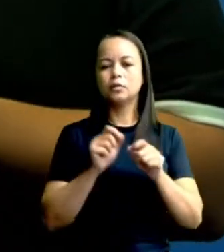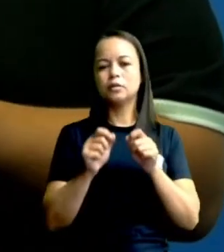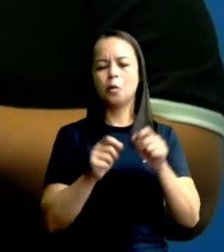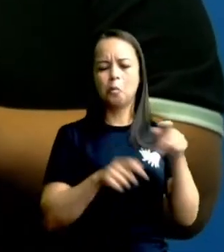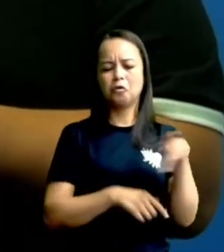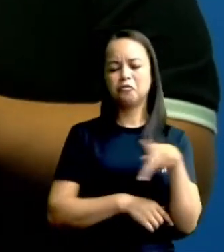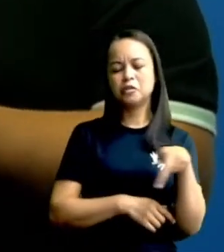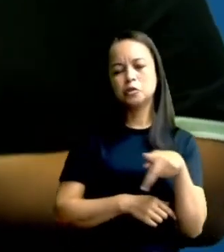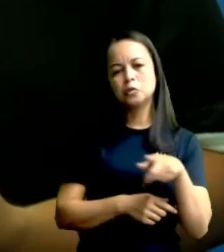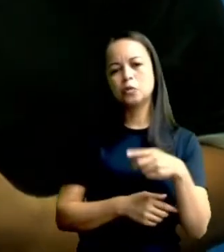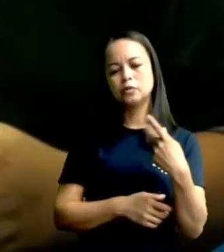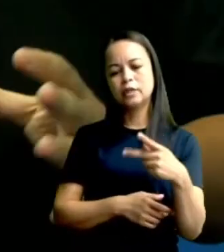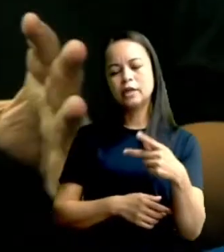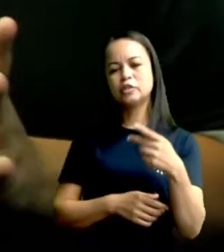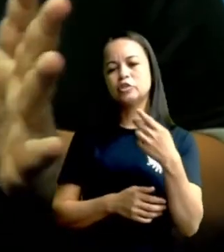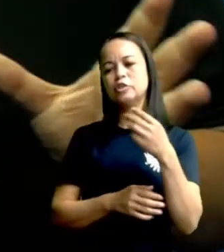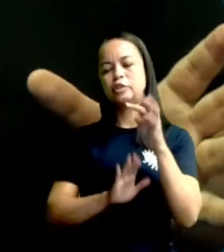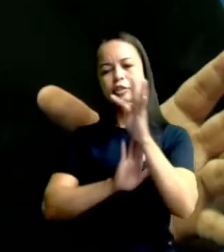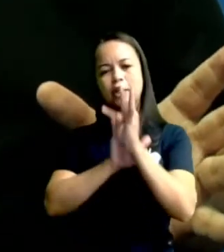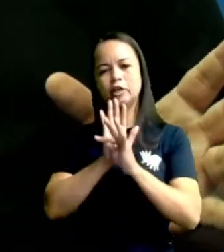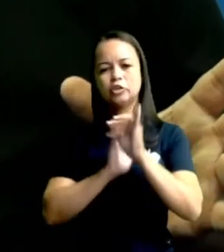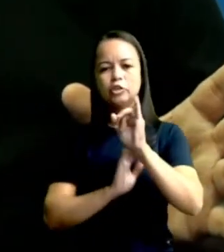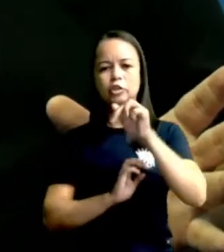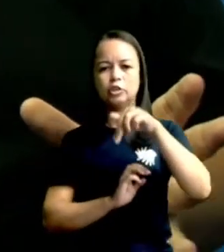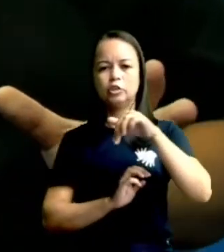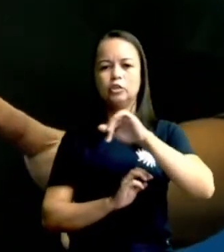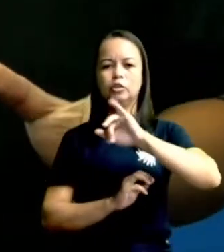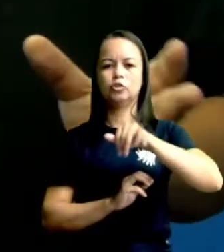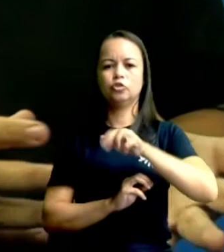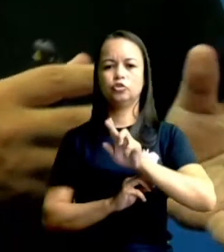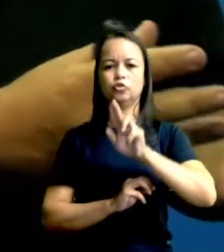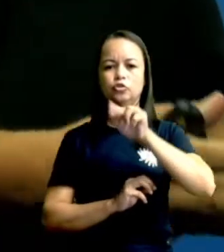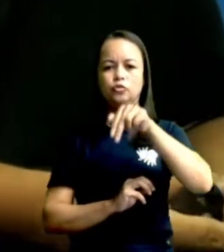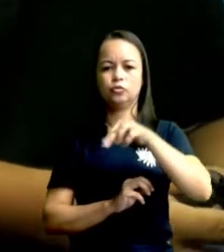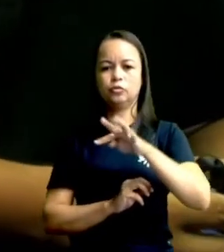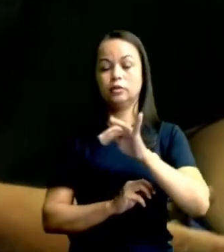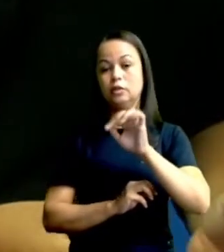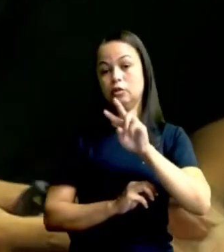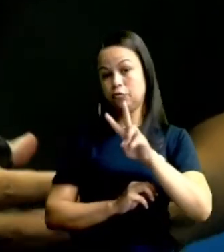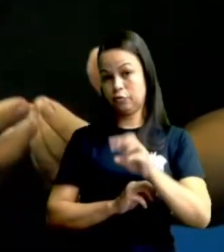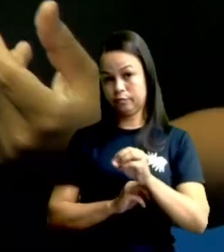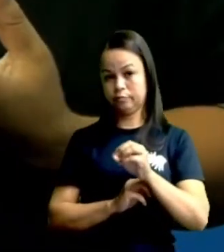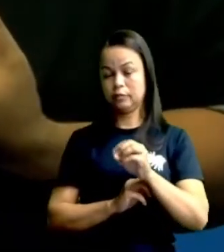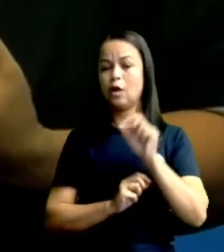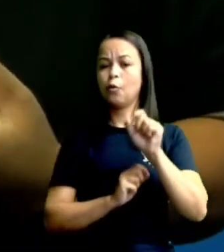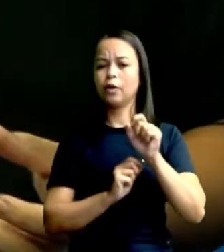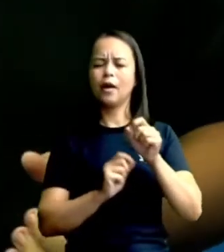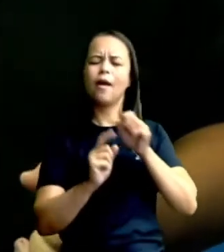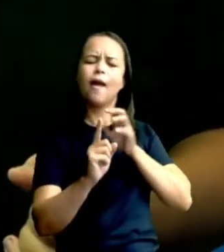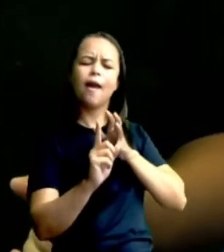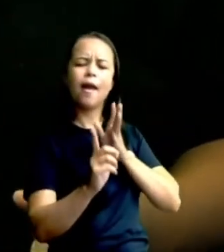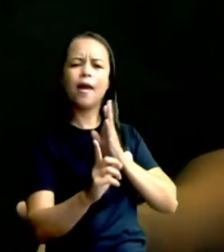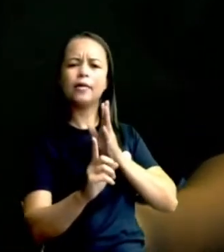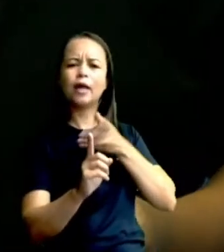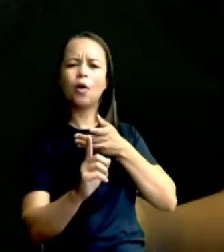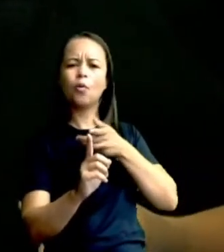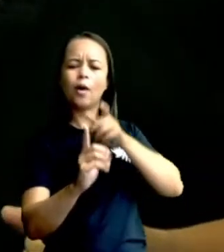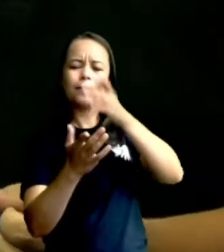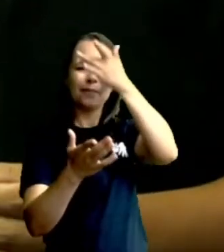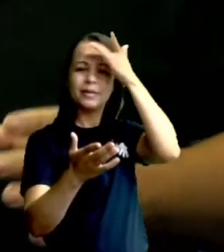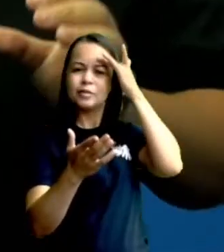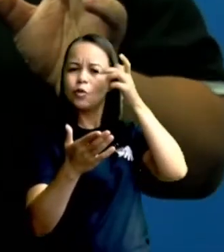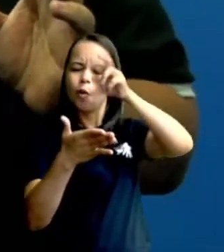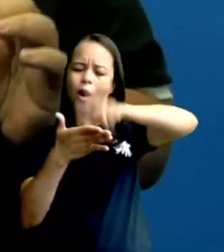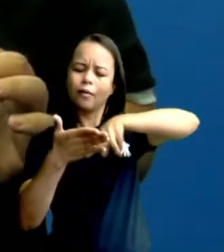deste texto injuntivo? Qual a principal função dele? É dar ao leitor a informação. Mas essa